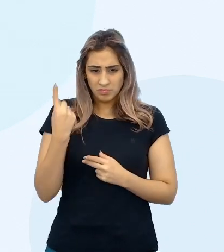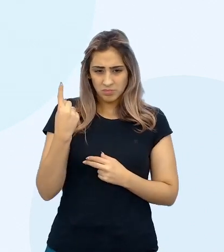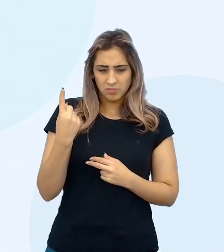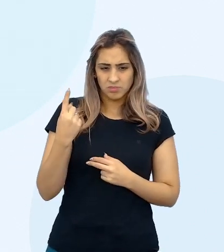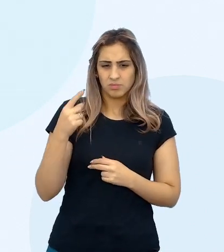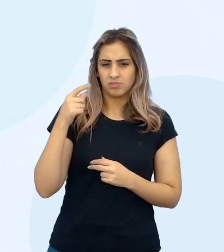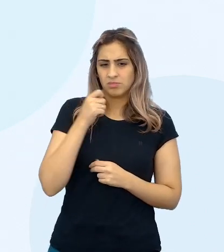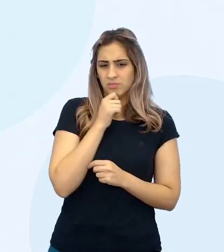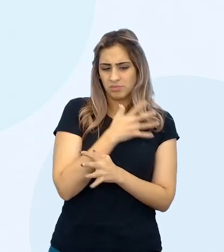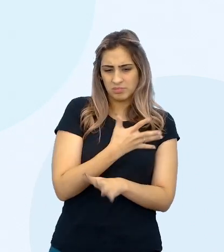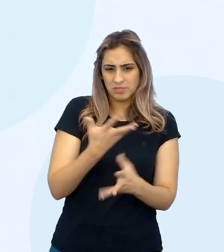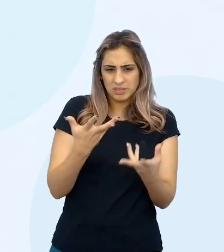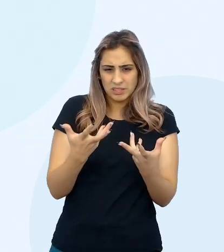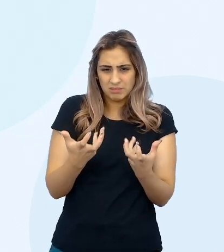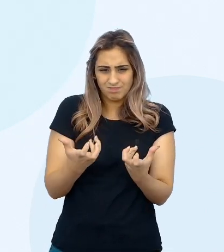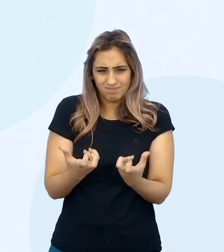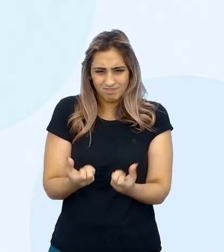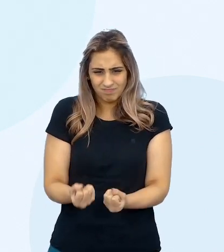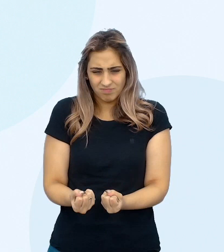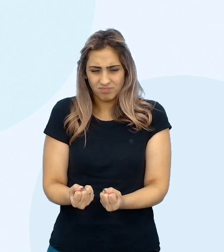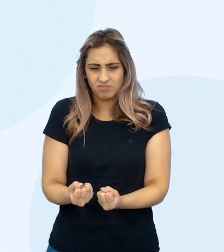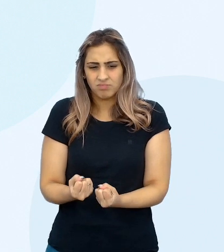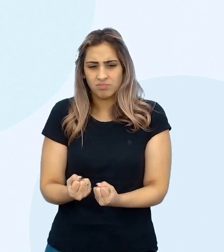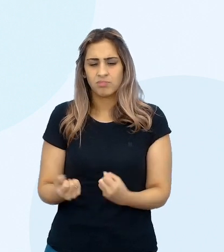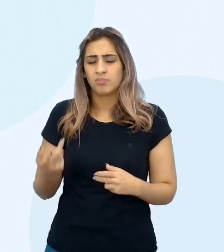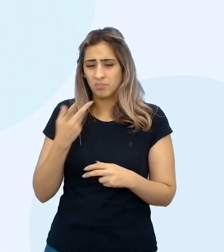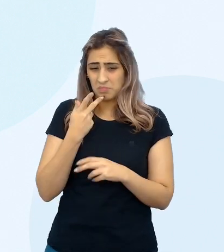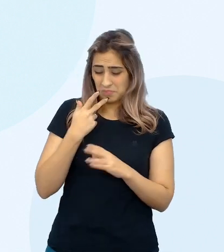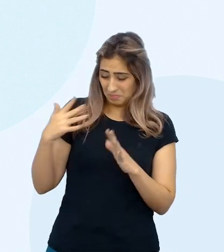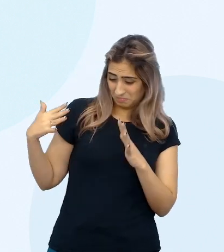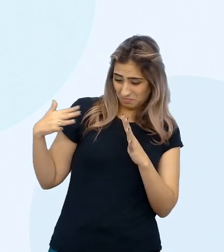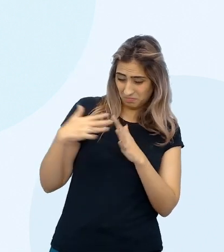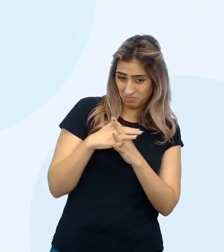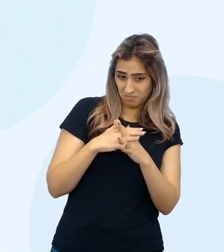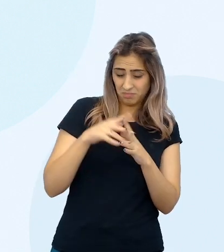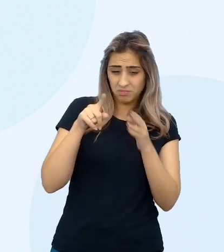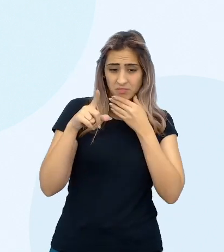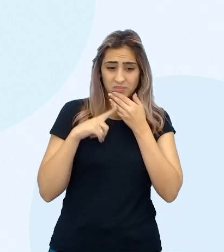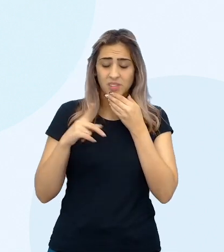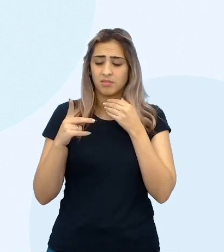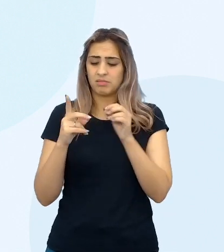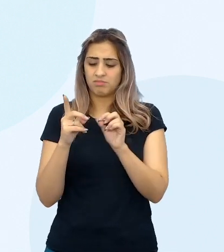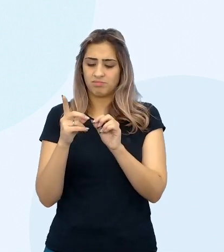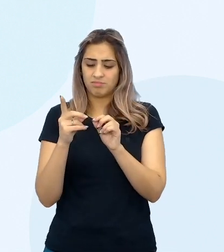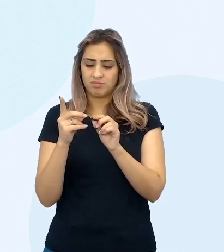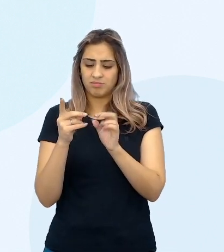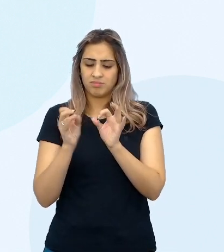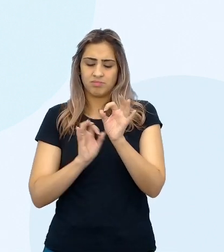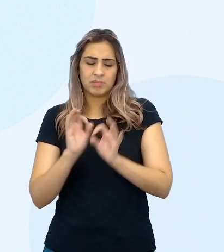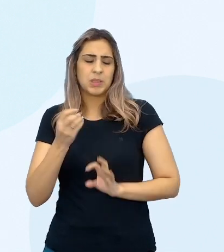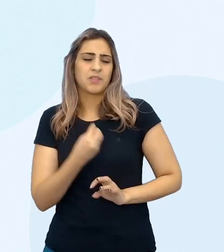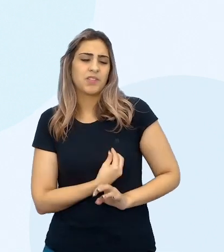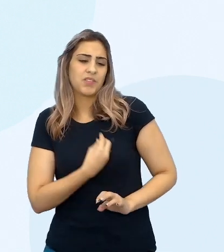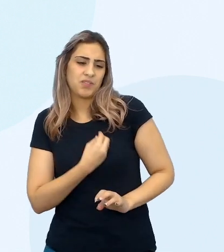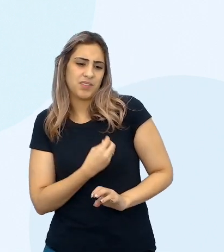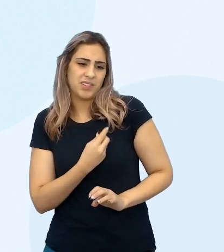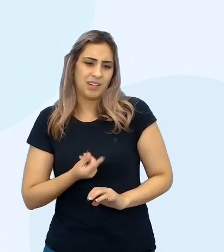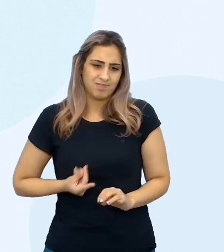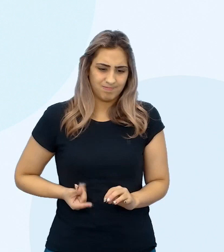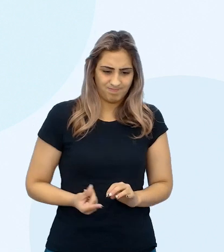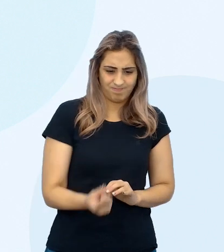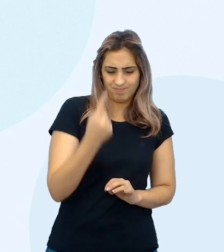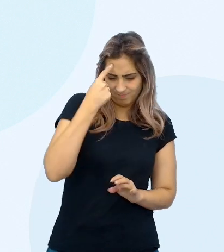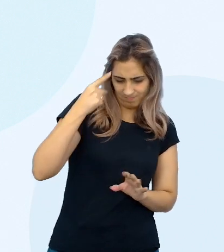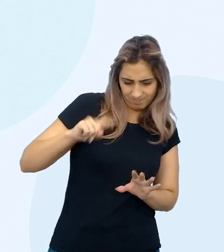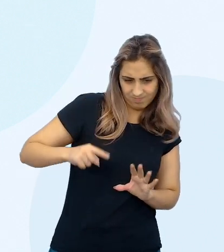ar saturado. A gente está falando de condições extremas porque esse componente, esse aprofundamento tem a ver com, né, projeto vida ao extremo, tá pensando nos